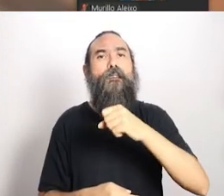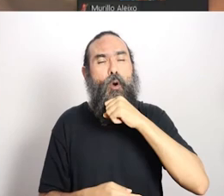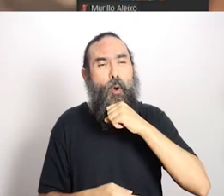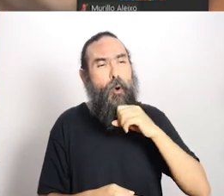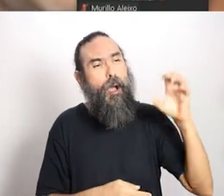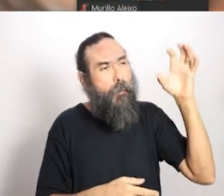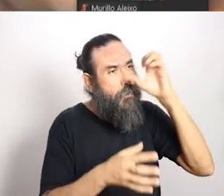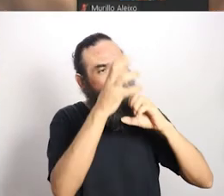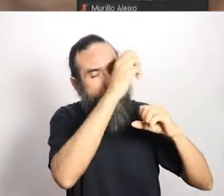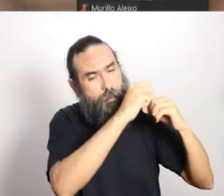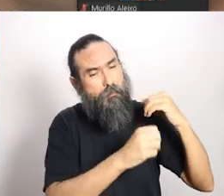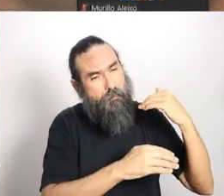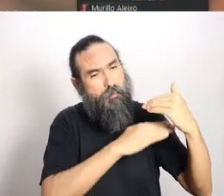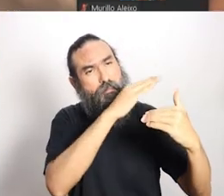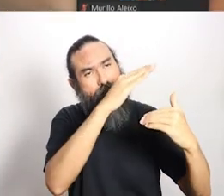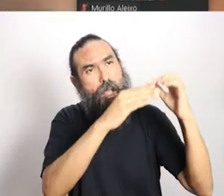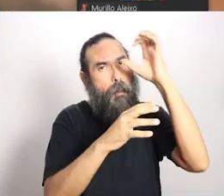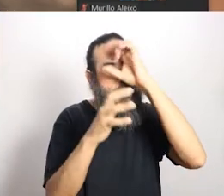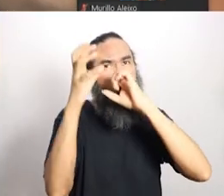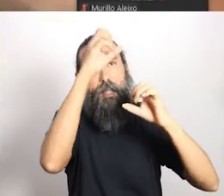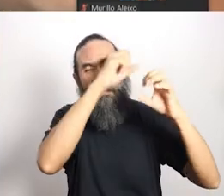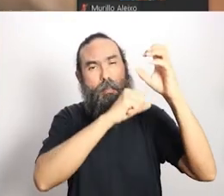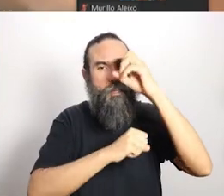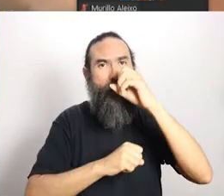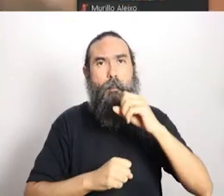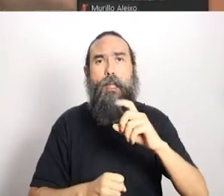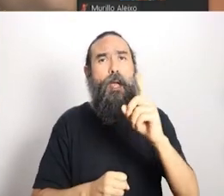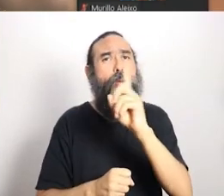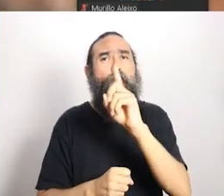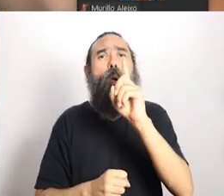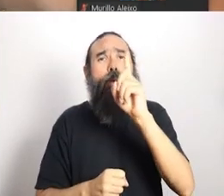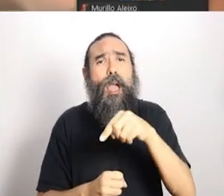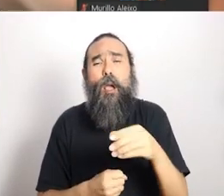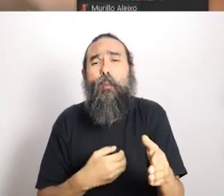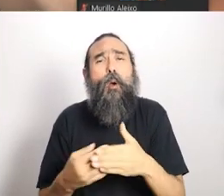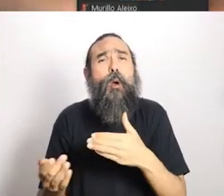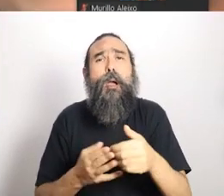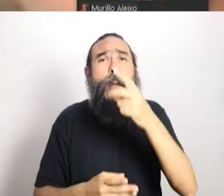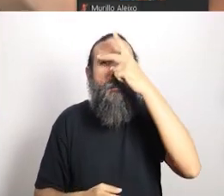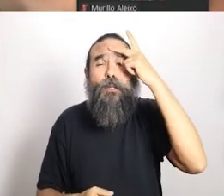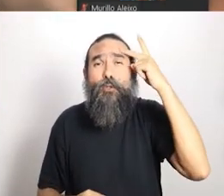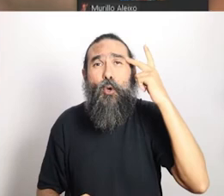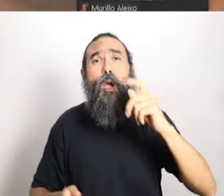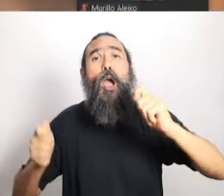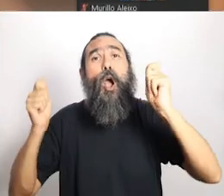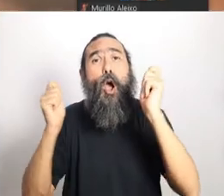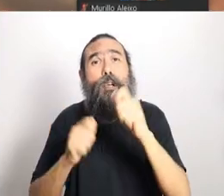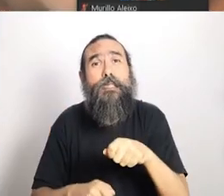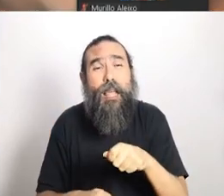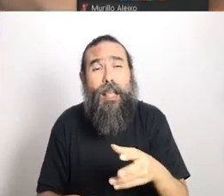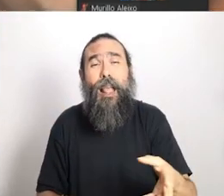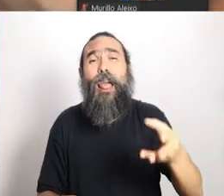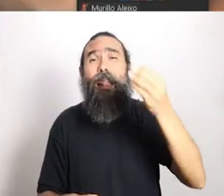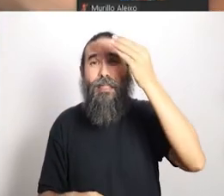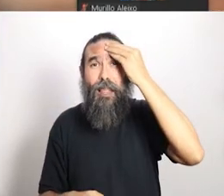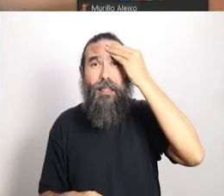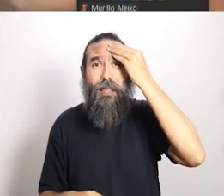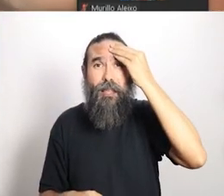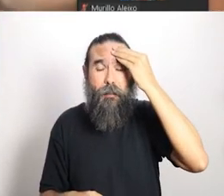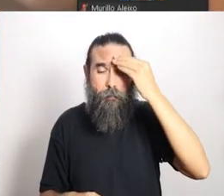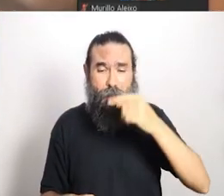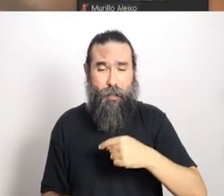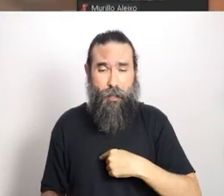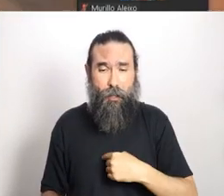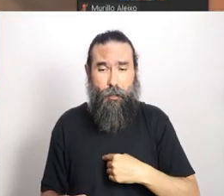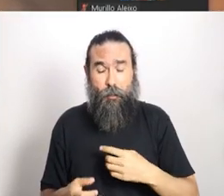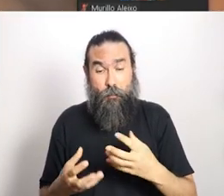passou, e não é qualquer um que tem o óculos certo para enxergar, o ouvido trabalhado para entender. E